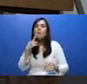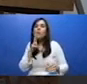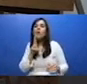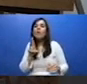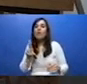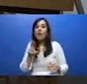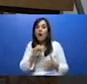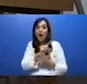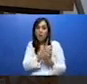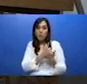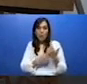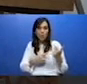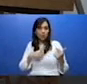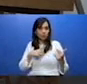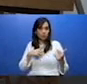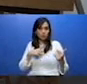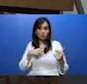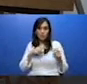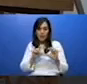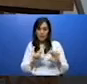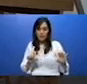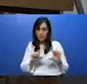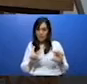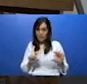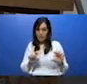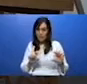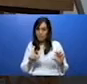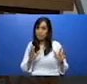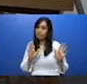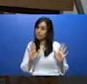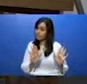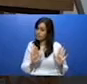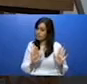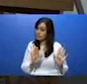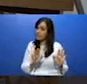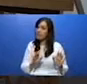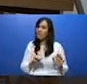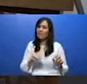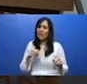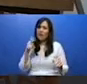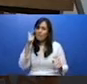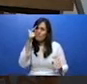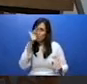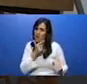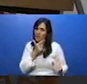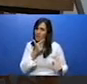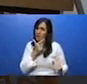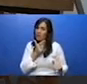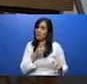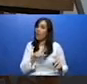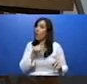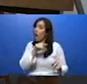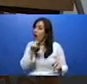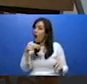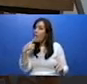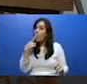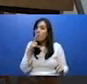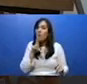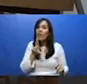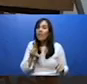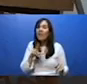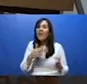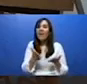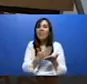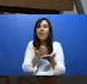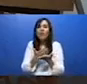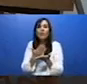apostila não tem espaço para responder, tá? Fica tudo grudado, fica feio. Vocês vão responder no caderninho de